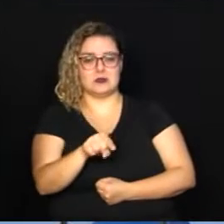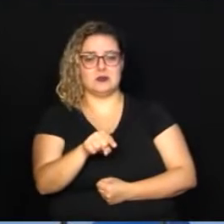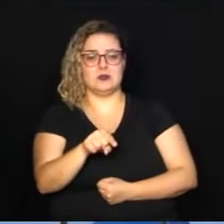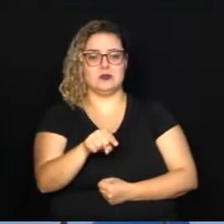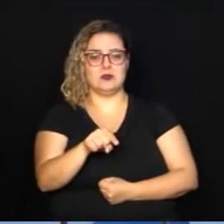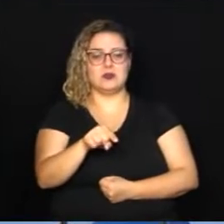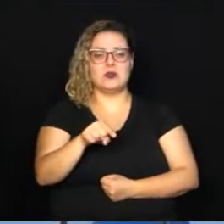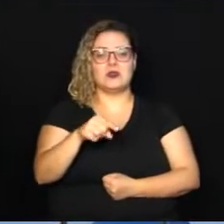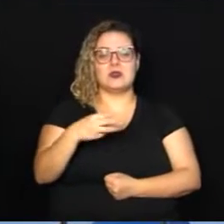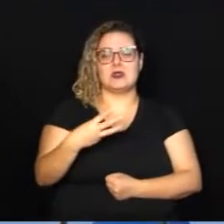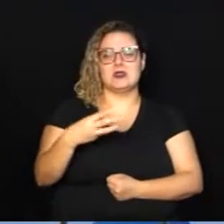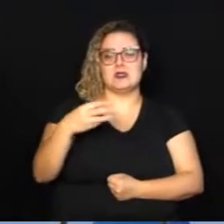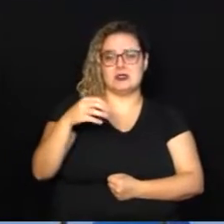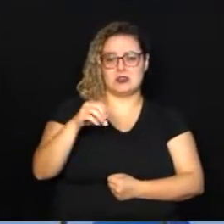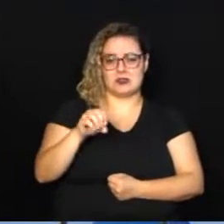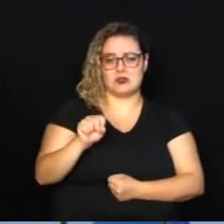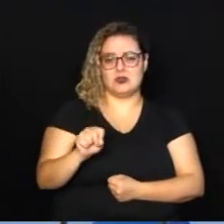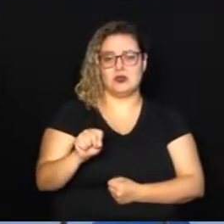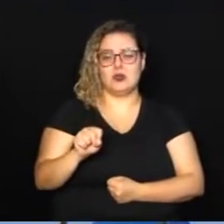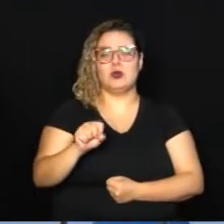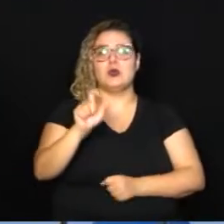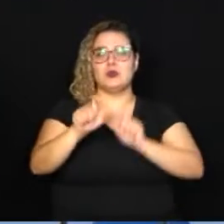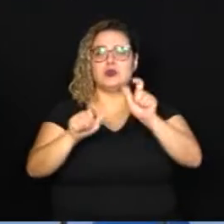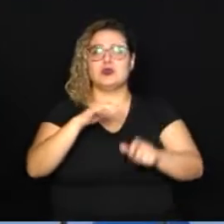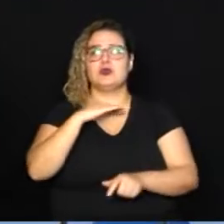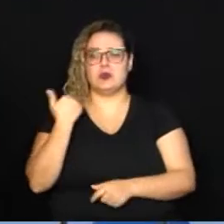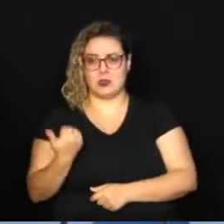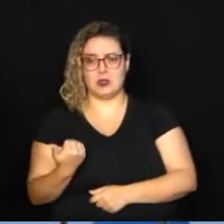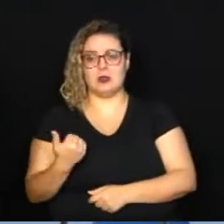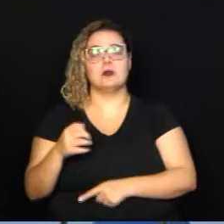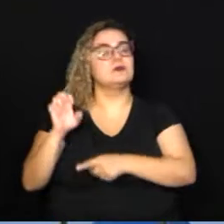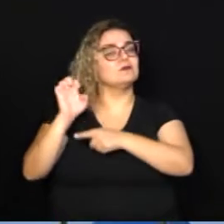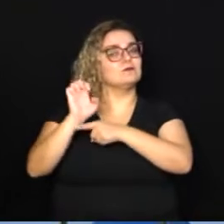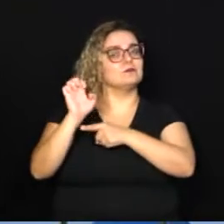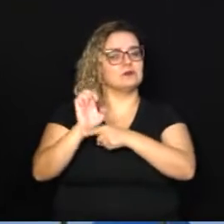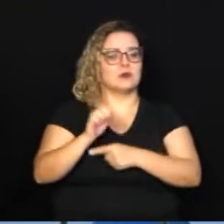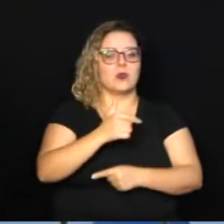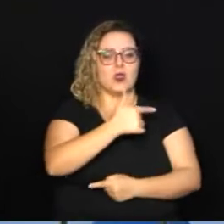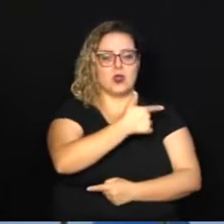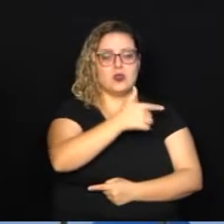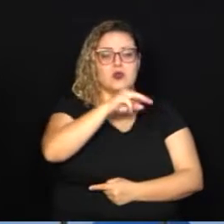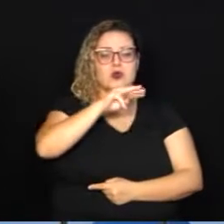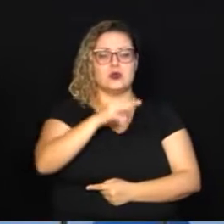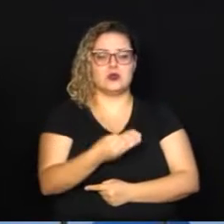266.398 mortes devido à doença. No estado de São Paulo, são